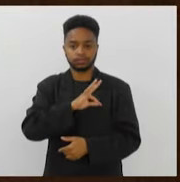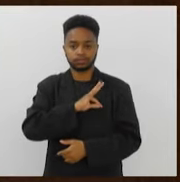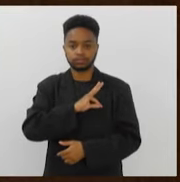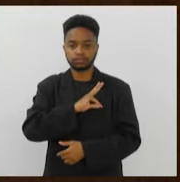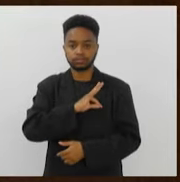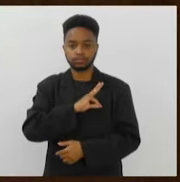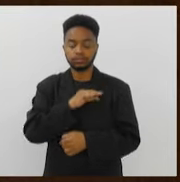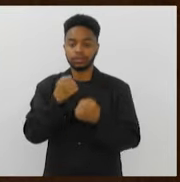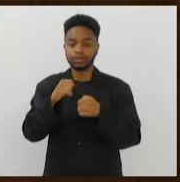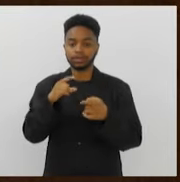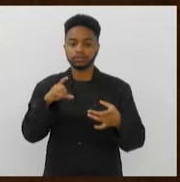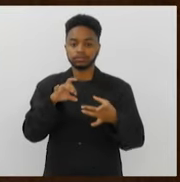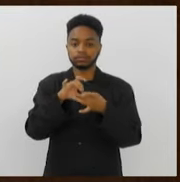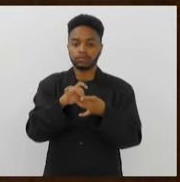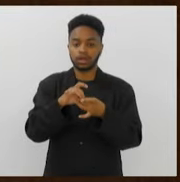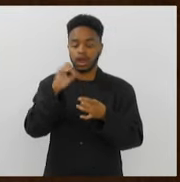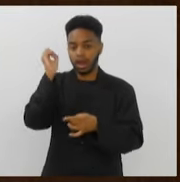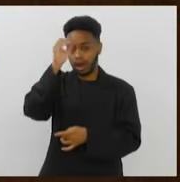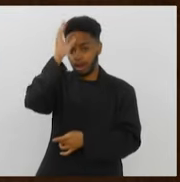tenham